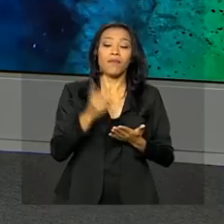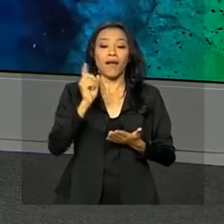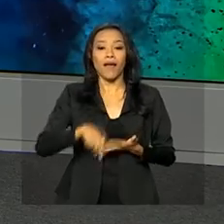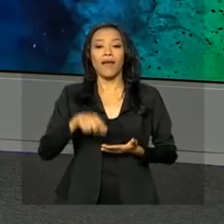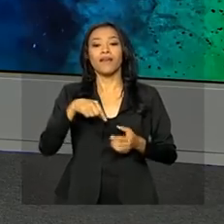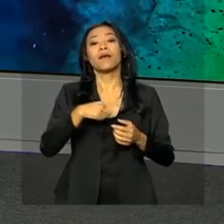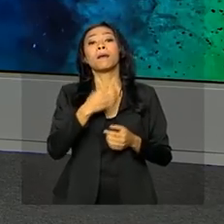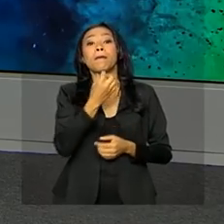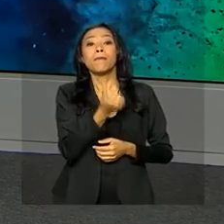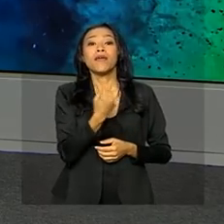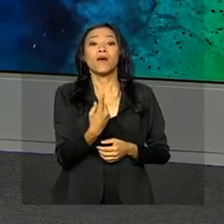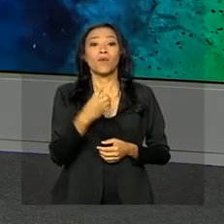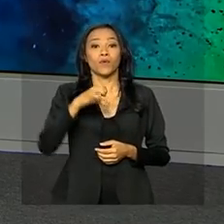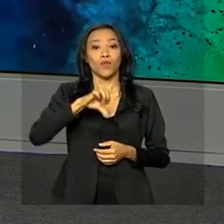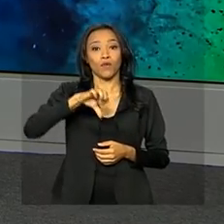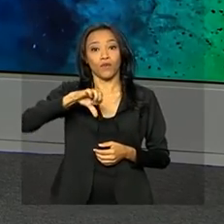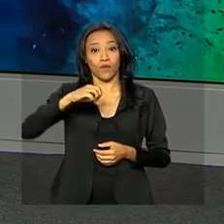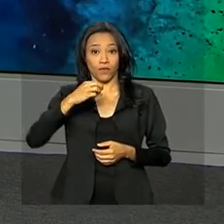é